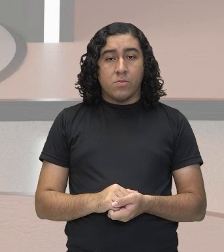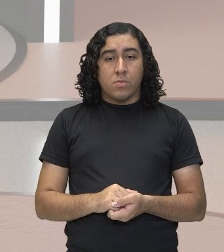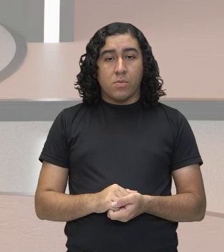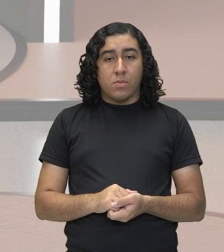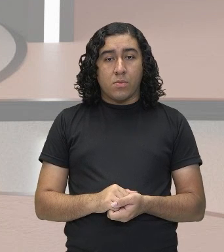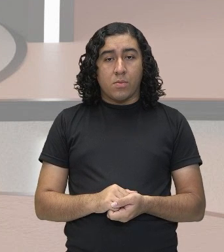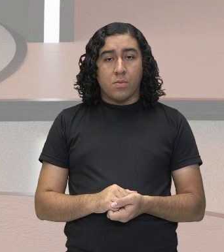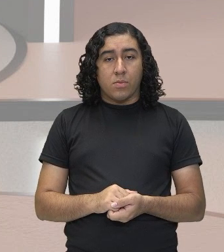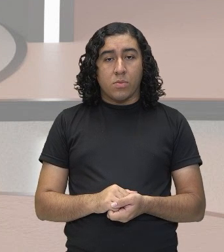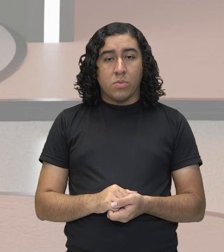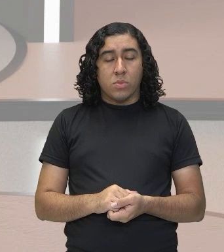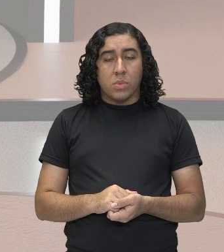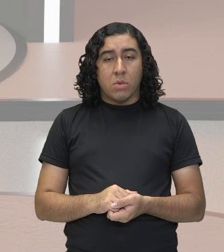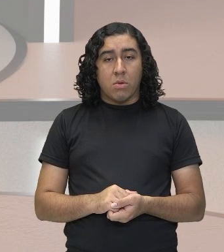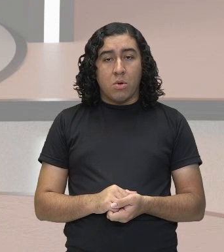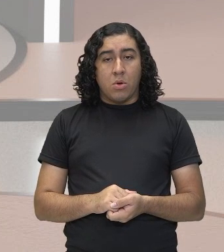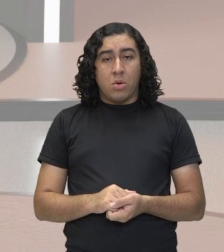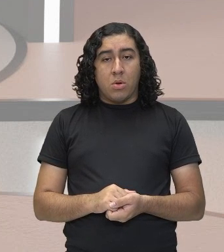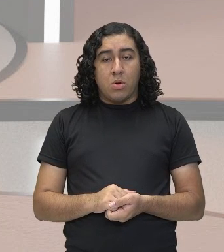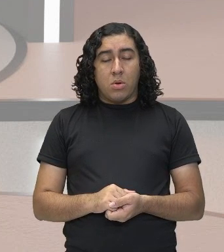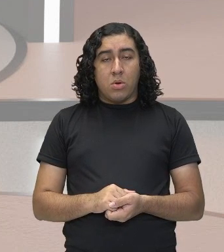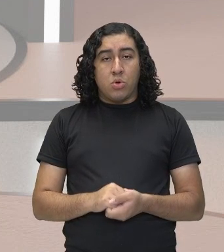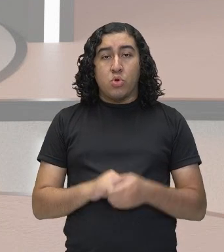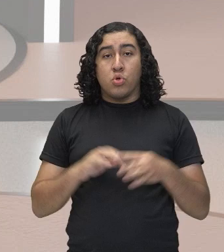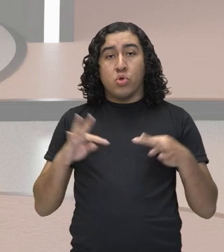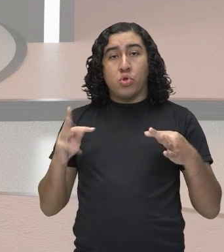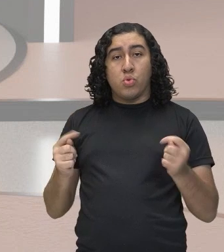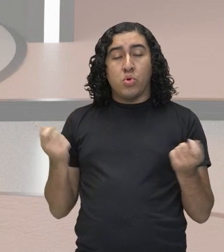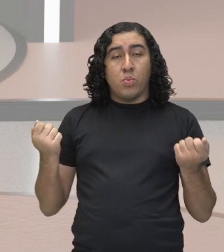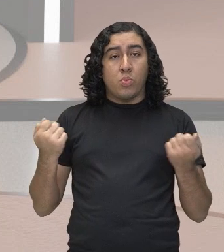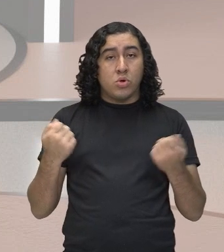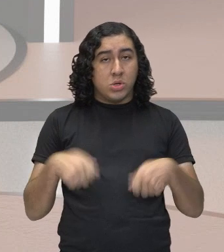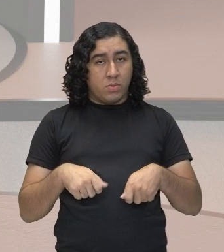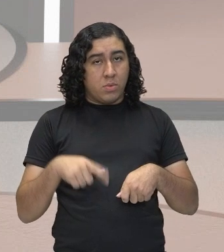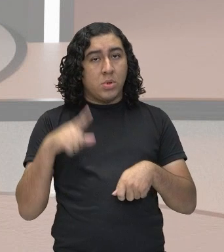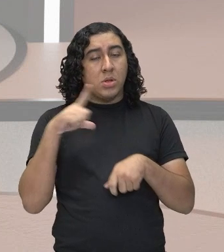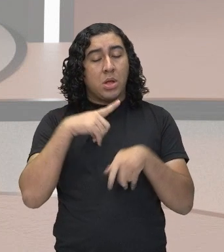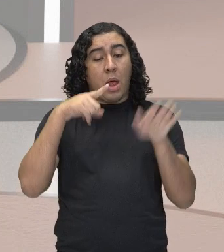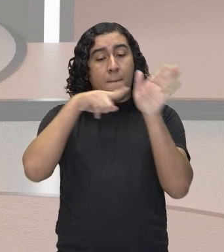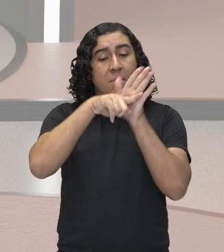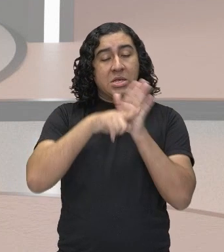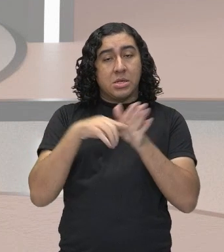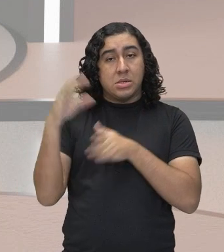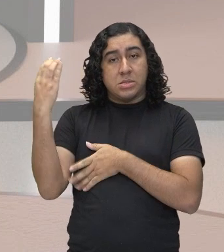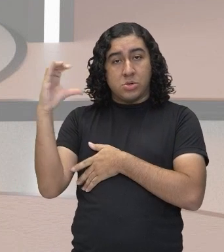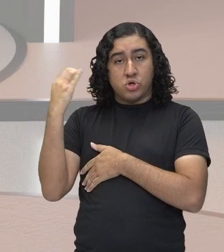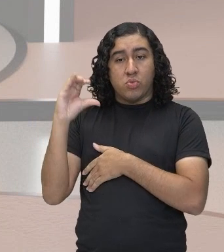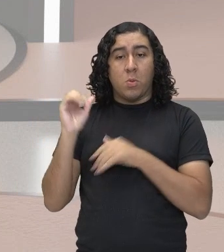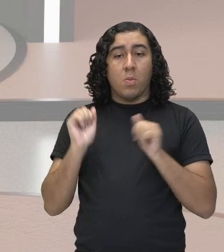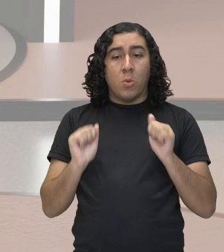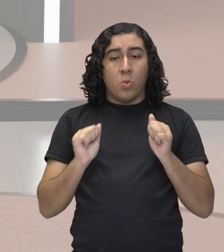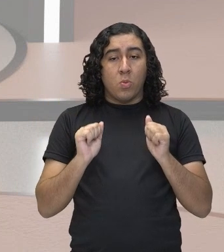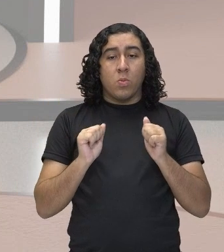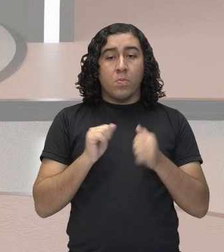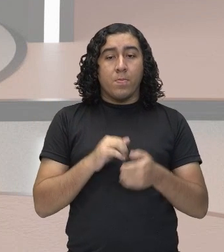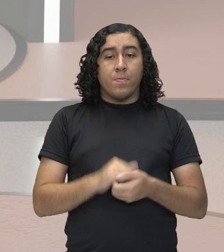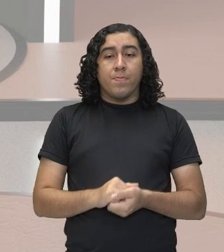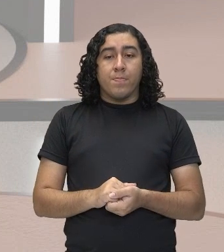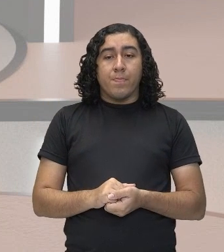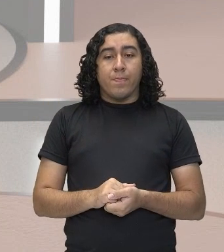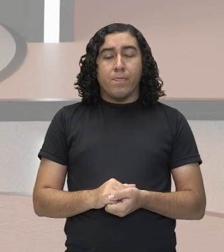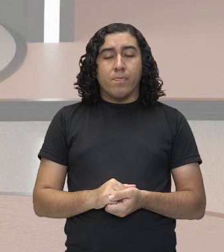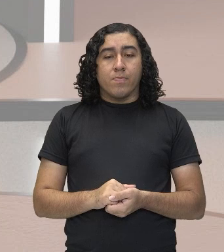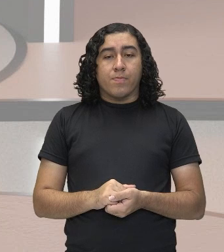pode ser objeto de estudo científico. Tudo que pode ser um objeto de estudo.